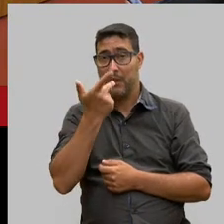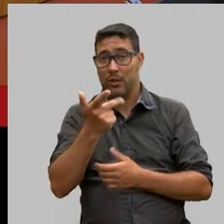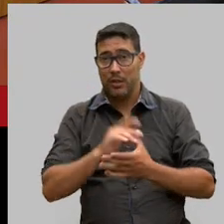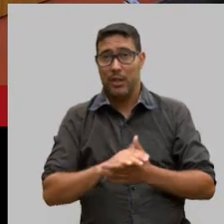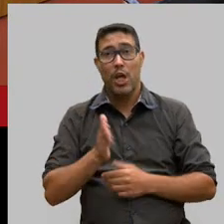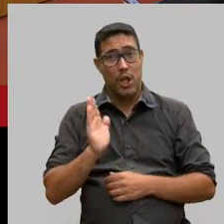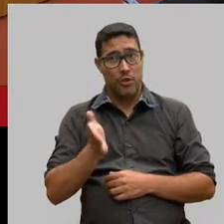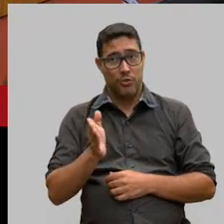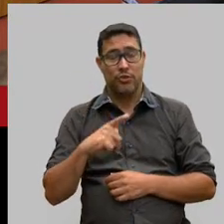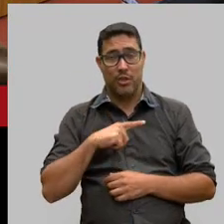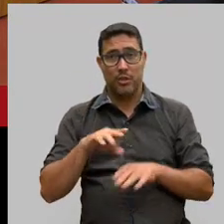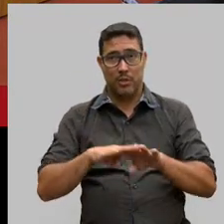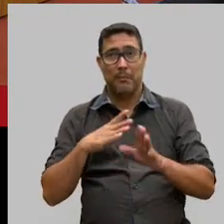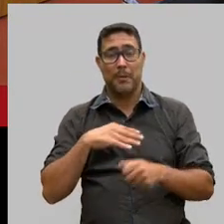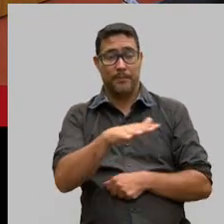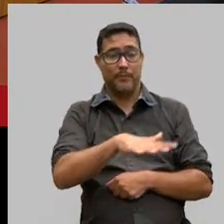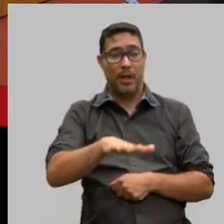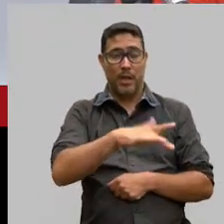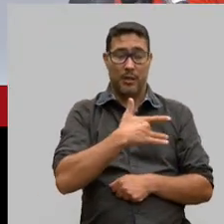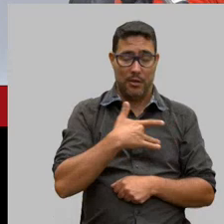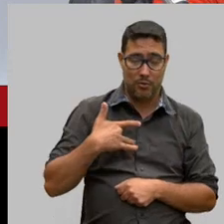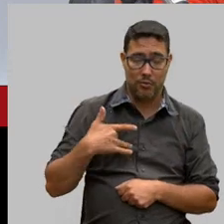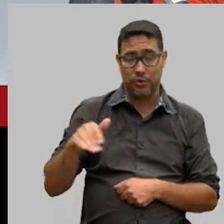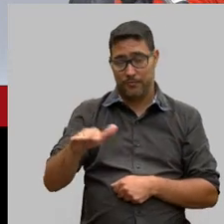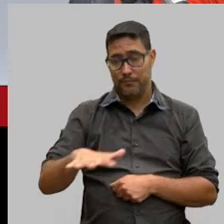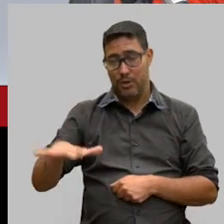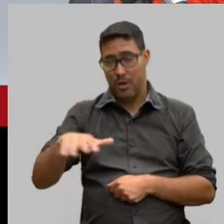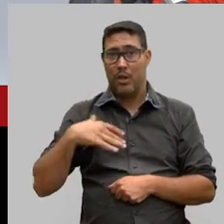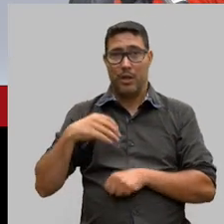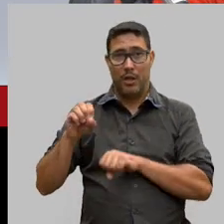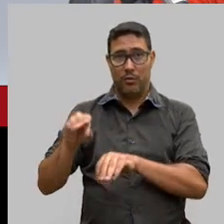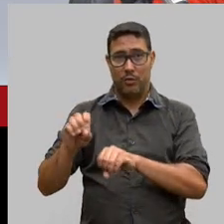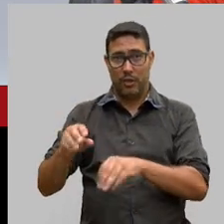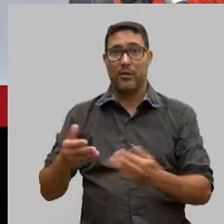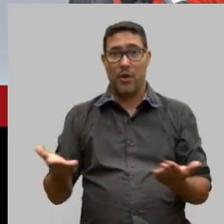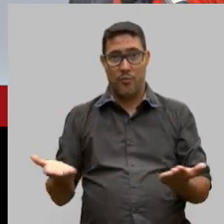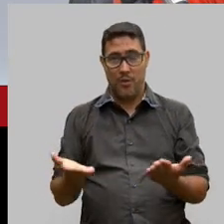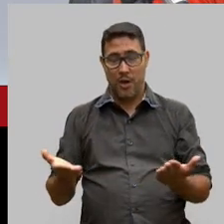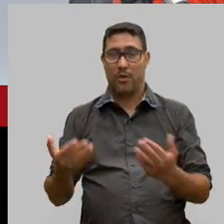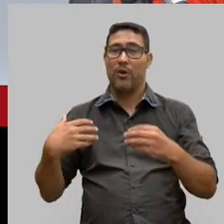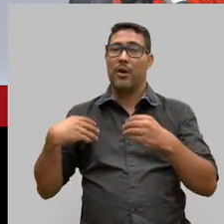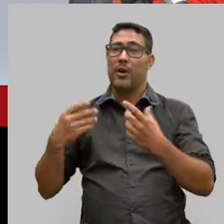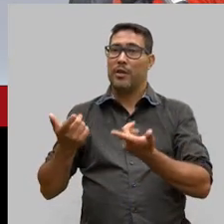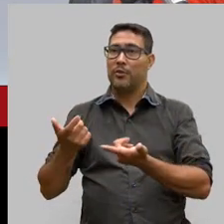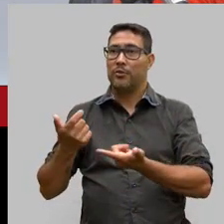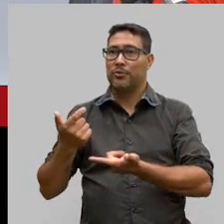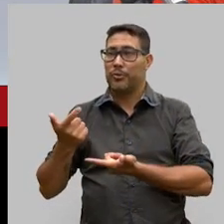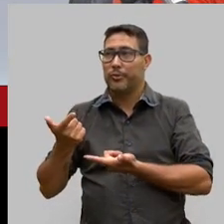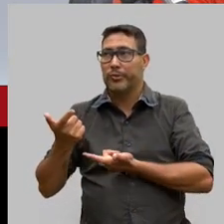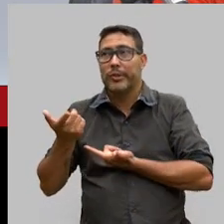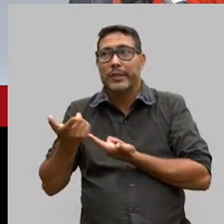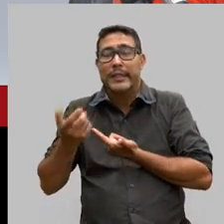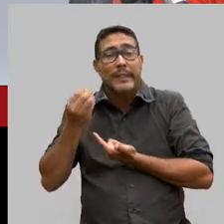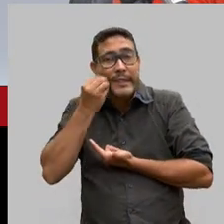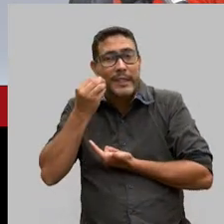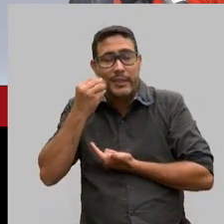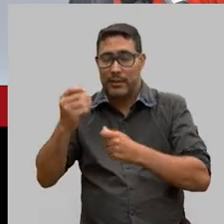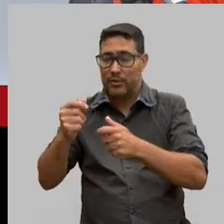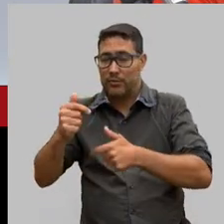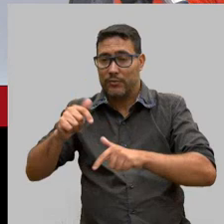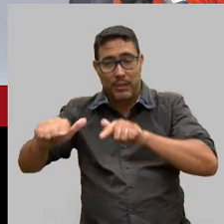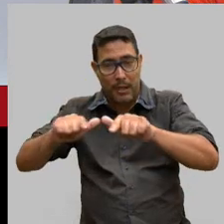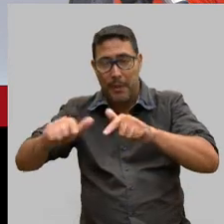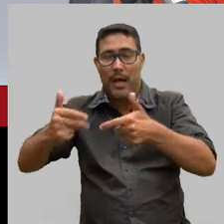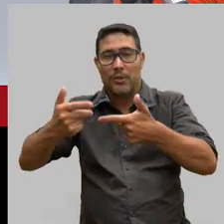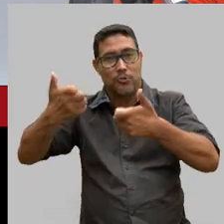passei pela saúde eu já passei pela educação e eu tô caminhando pro mercado de trabalho né então eu queria trazer hoje para vocês uma